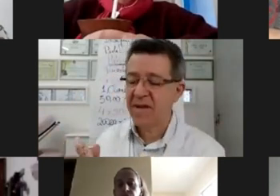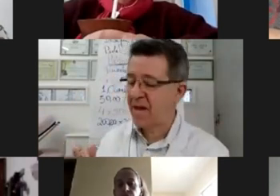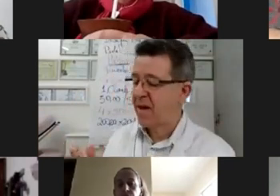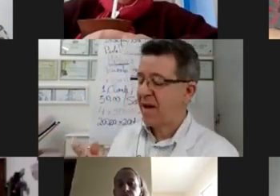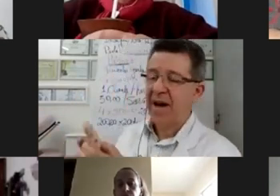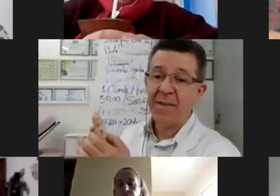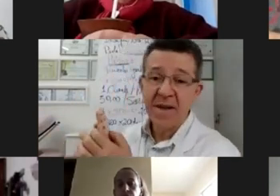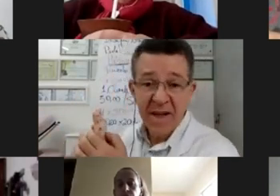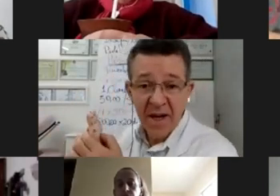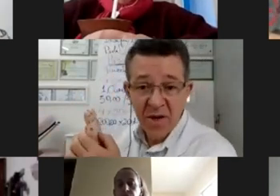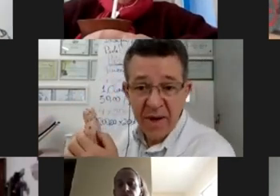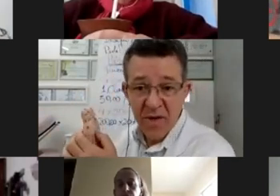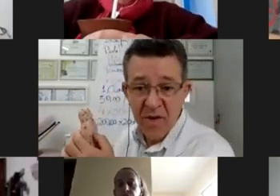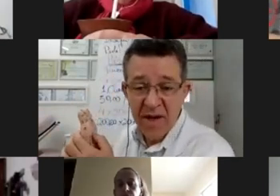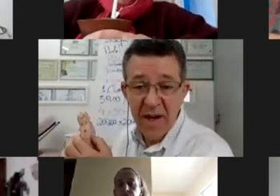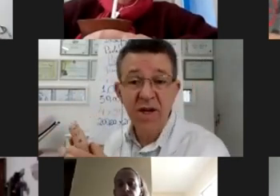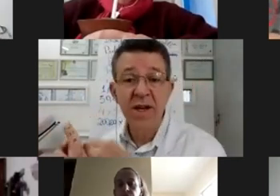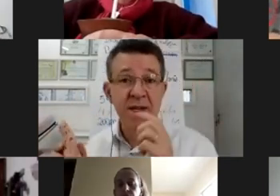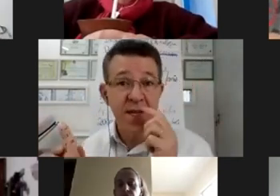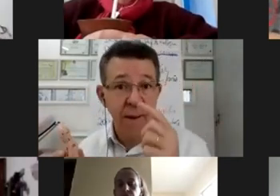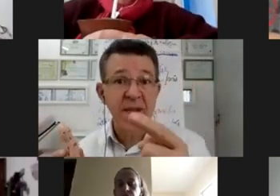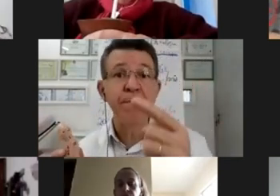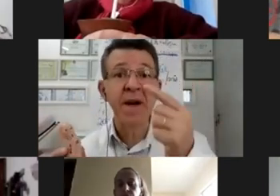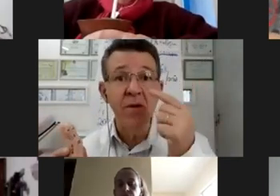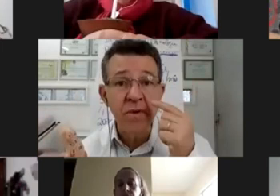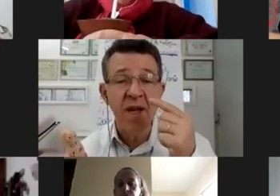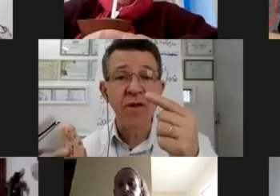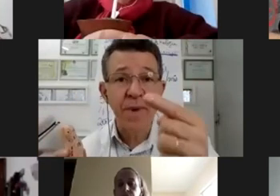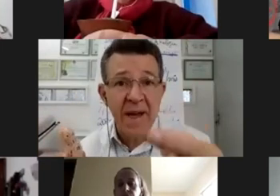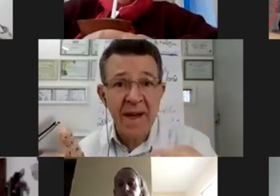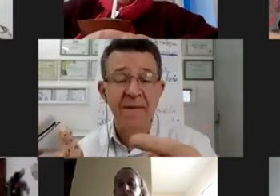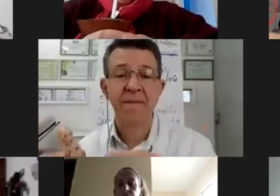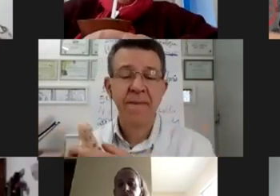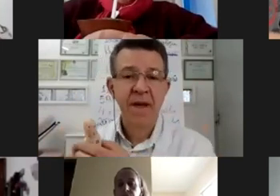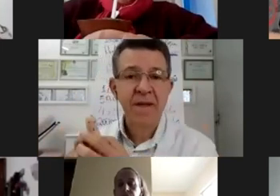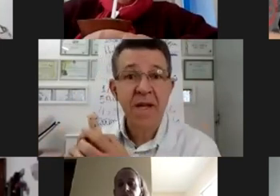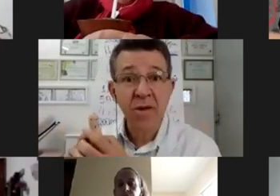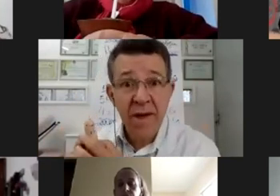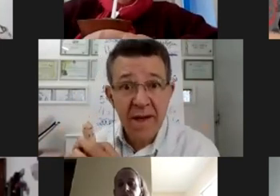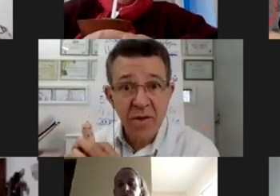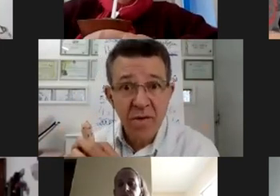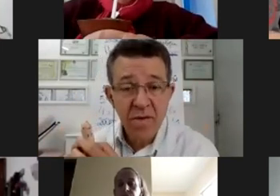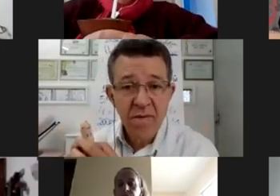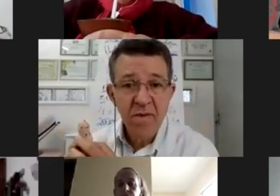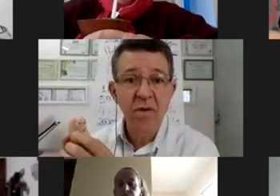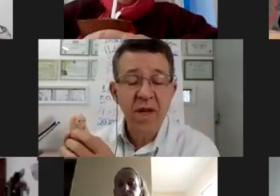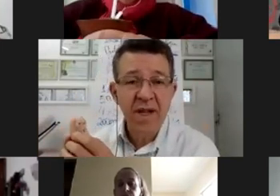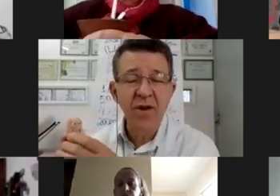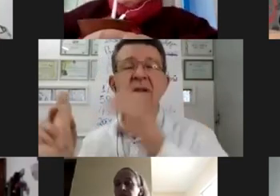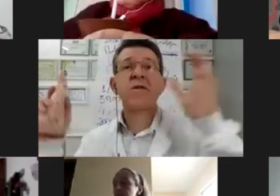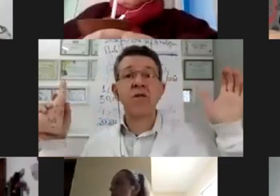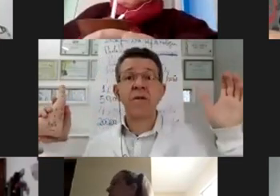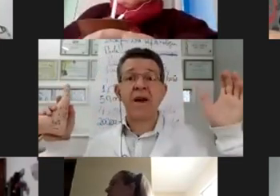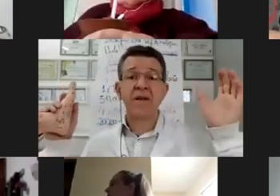Você vai fazer a massagem no pé do seu cliente e sempre está perguntando para ele, está doendo? Como